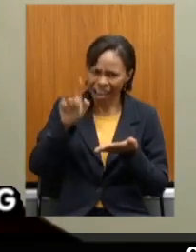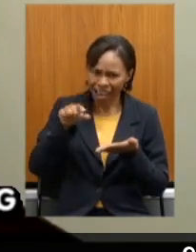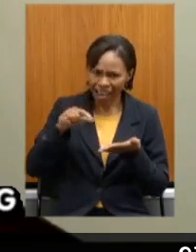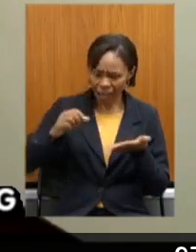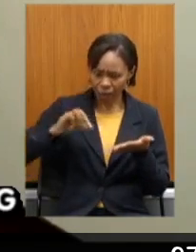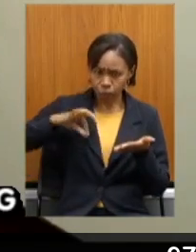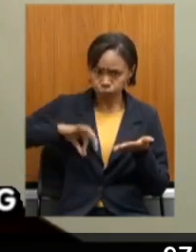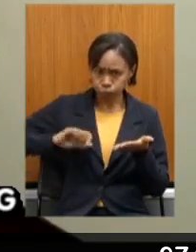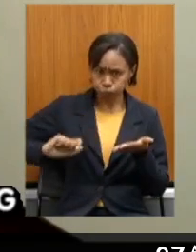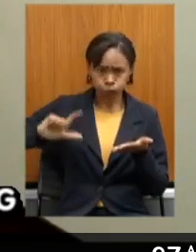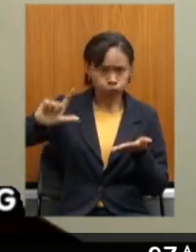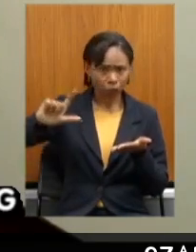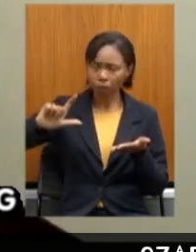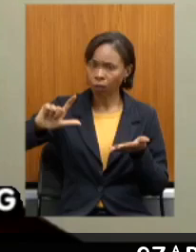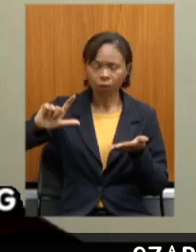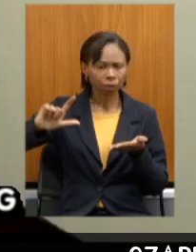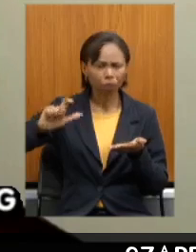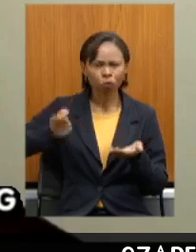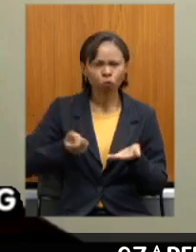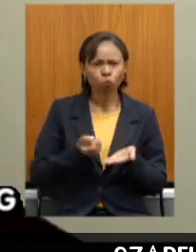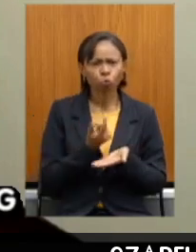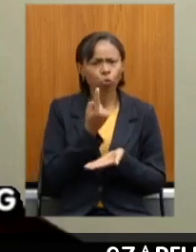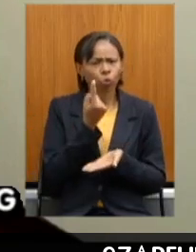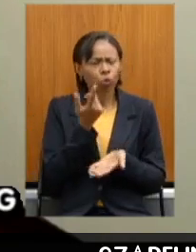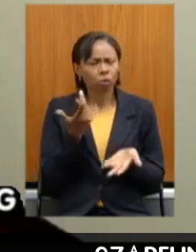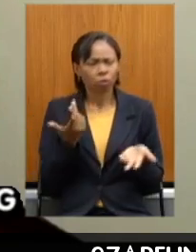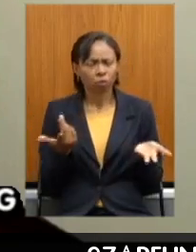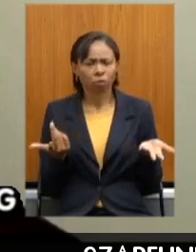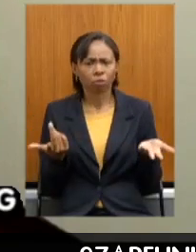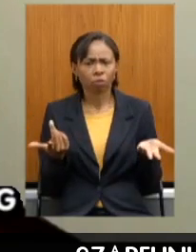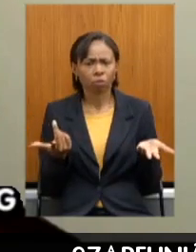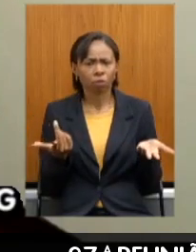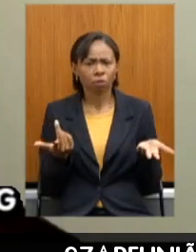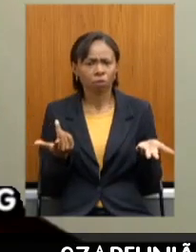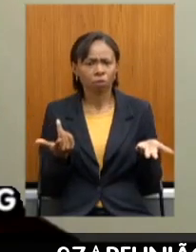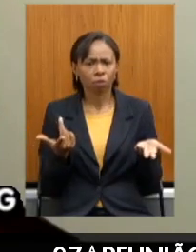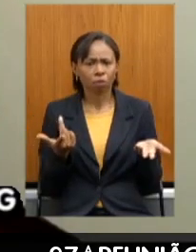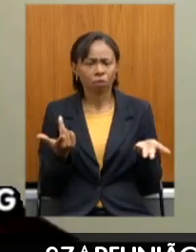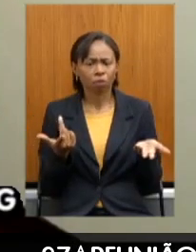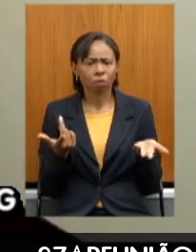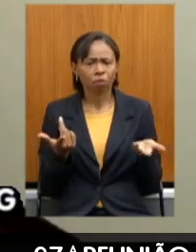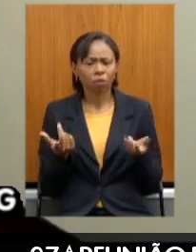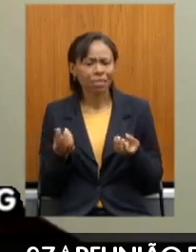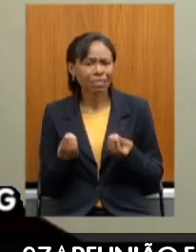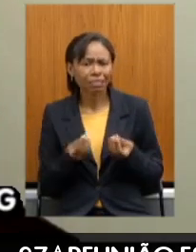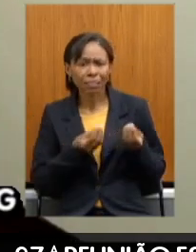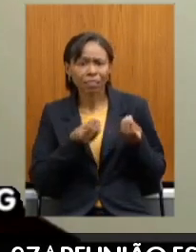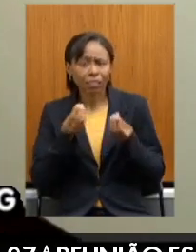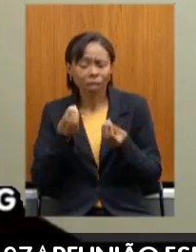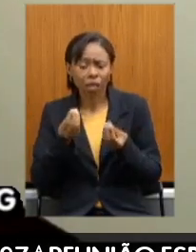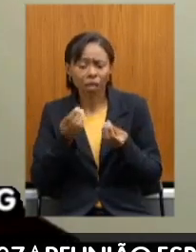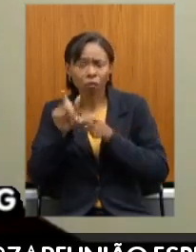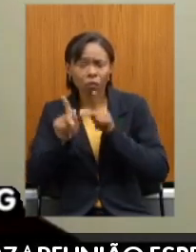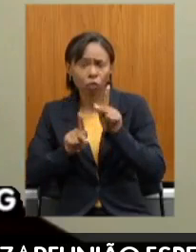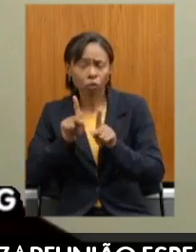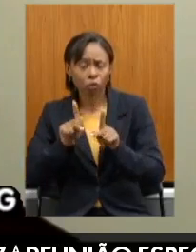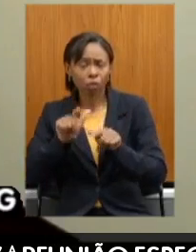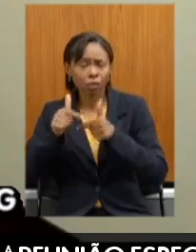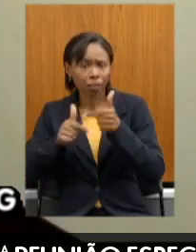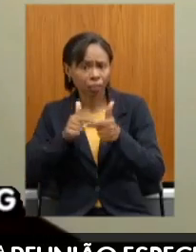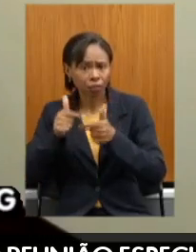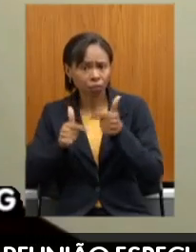é uma forma de reembolsar o trabalhador das suas despesas diárias. Os servidores mineiros